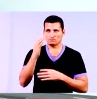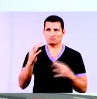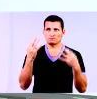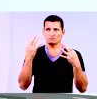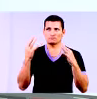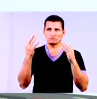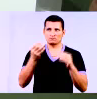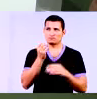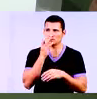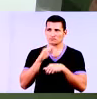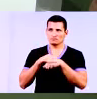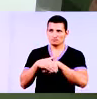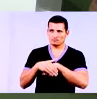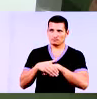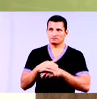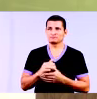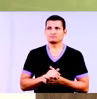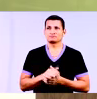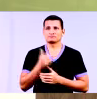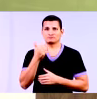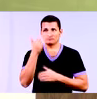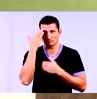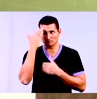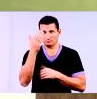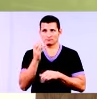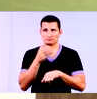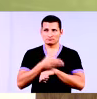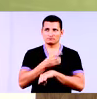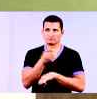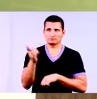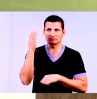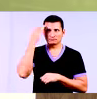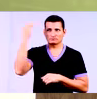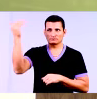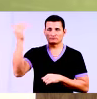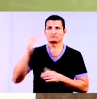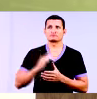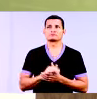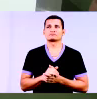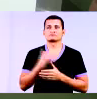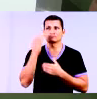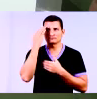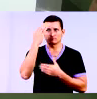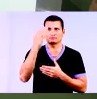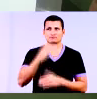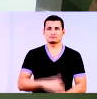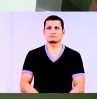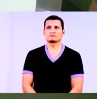disposição. Boa noite, Thiago. Valeu, professor, obrigado pela participação de vocês e sucesso aí, pessoal, tá? Obrigado.